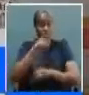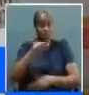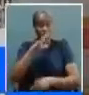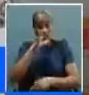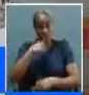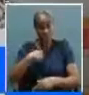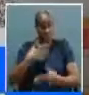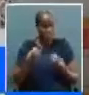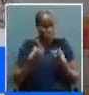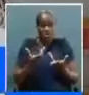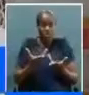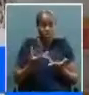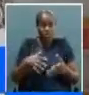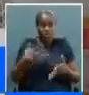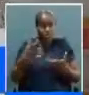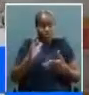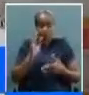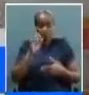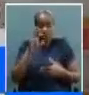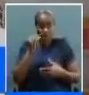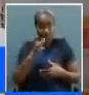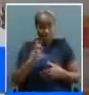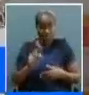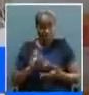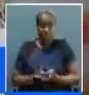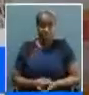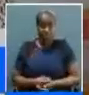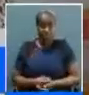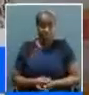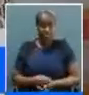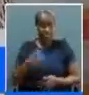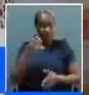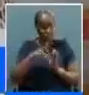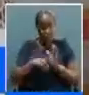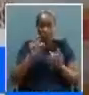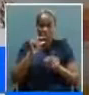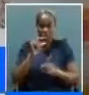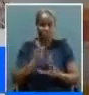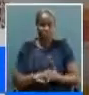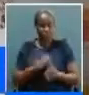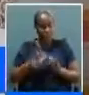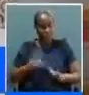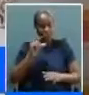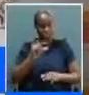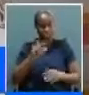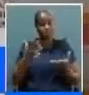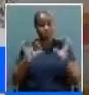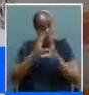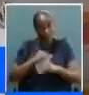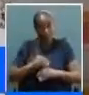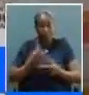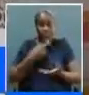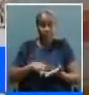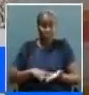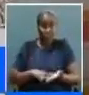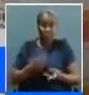muito eufórica. Intensa, quer dizer, regular um bocadinho. Exatamente, é demais. Então, ele